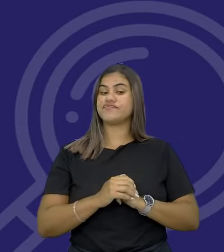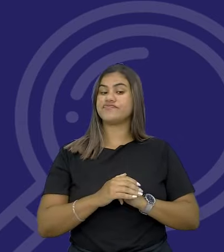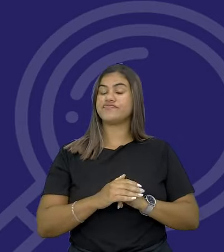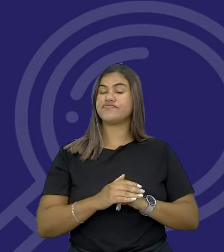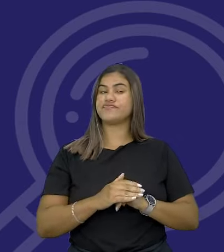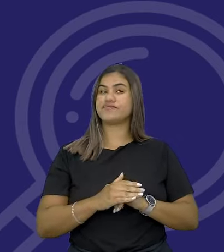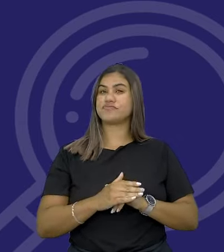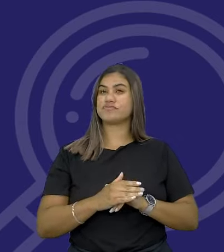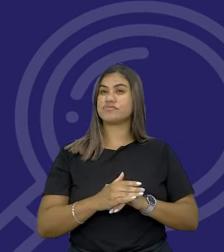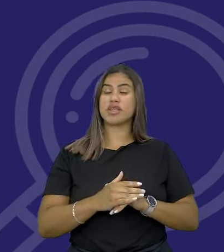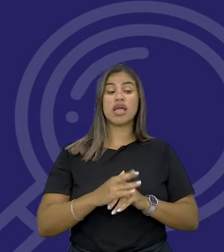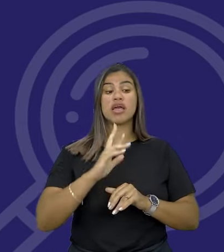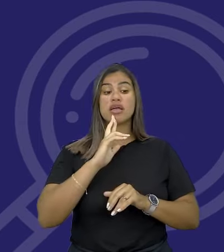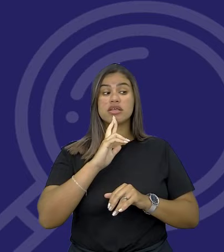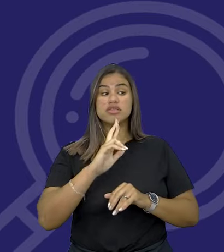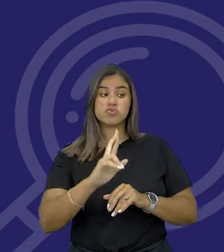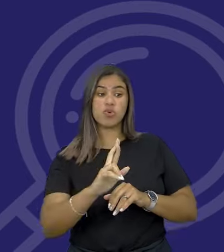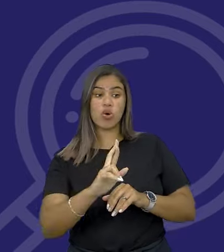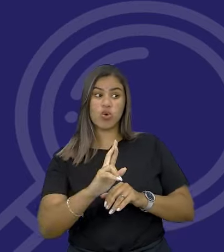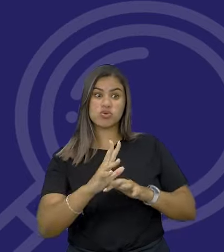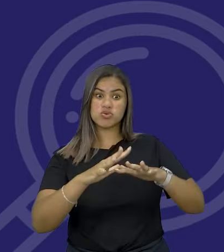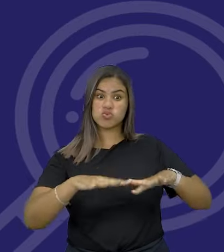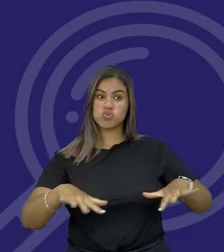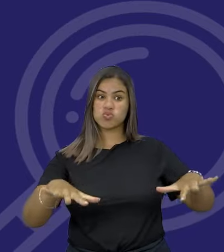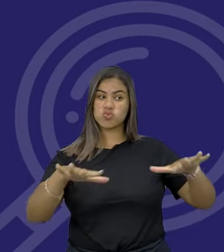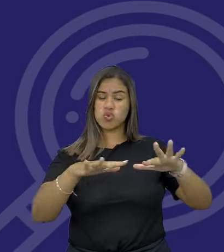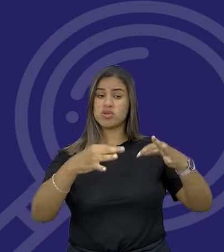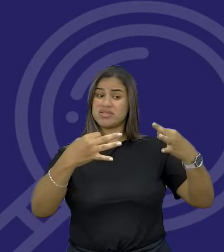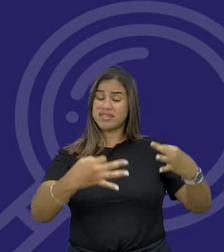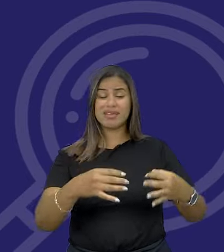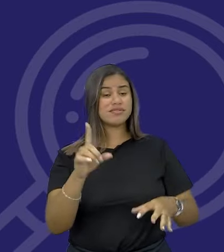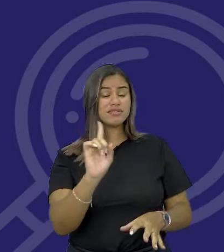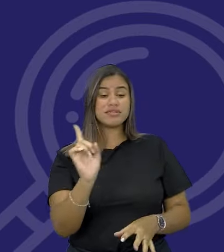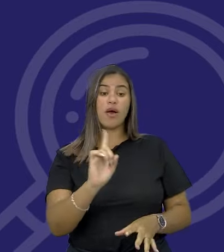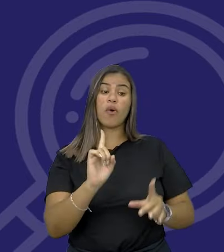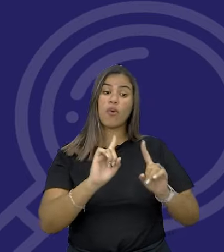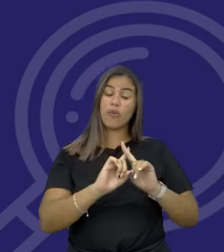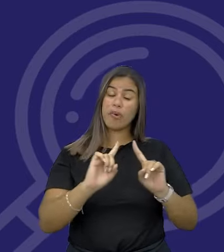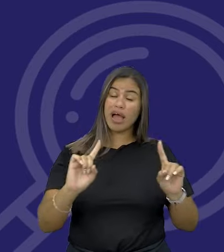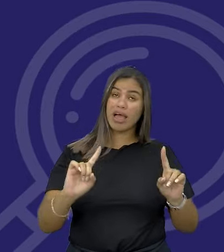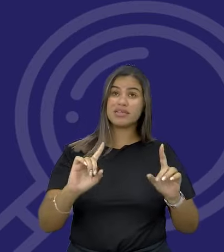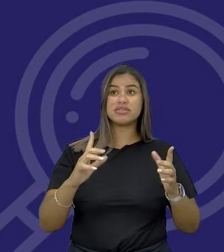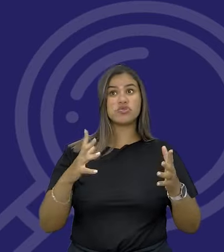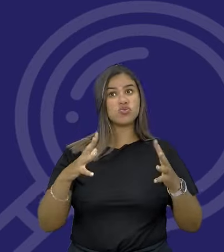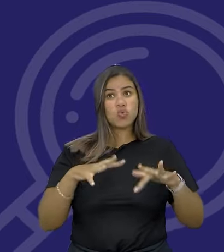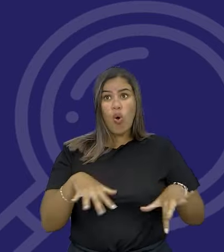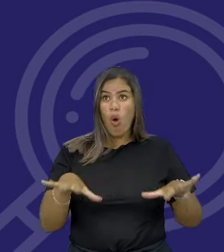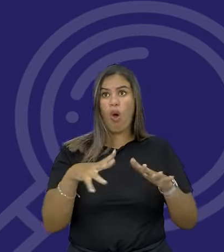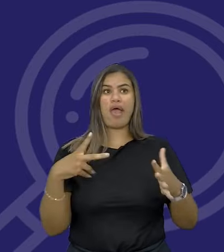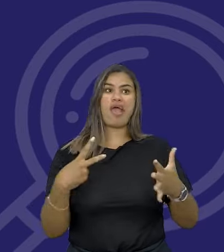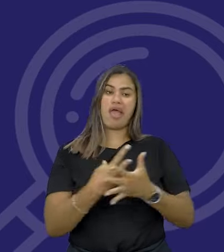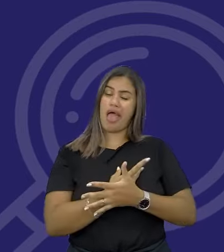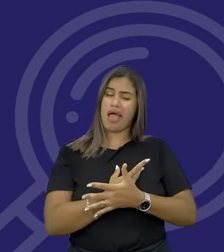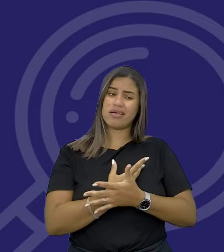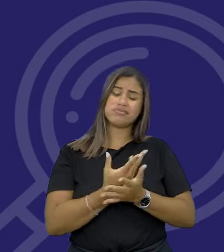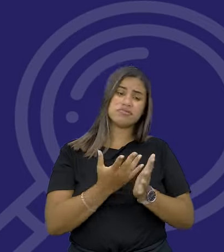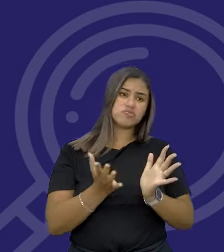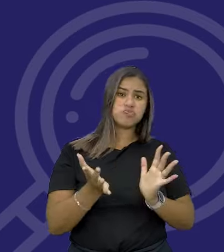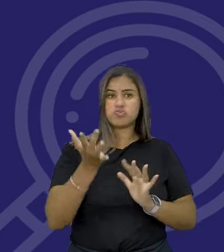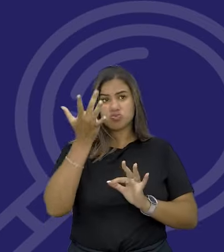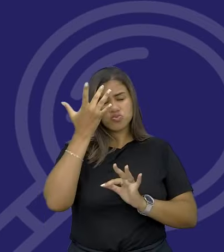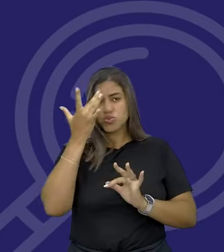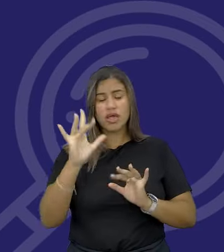mais correta. Não digo que todas sejam corretas, nem que todas sejam erradas, ou que há alguma errada, né? Mas